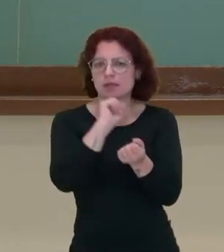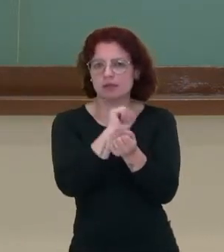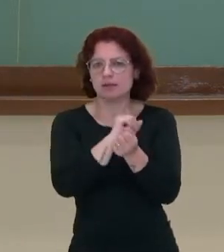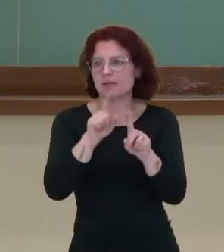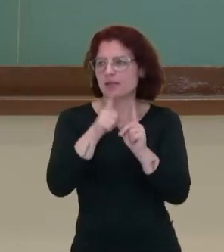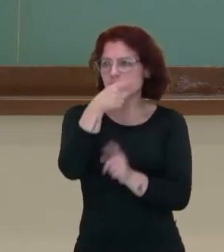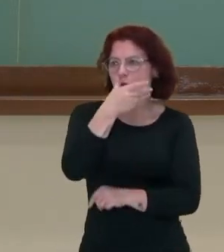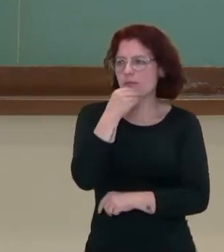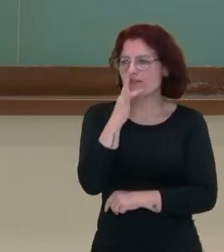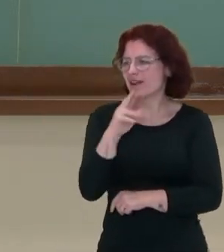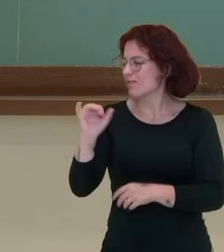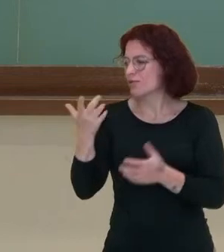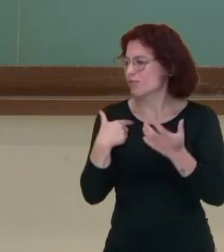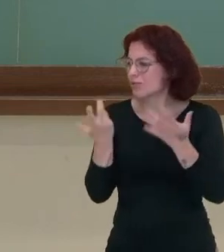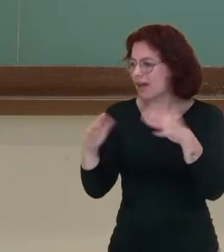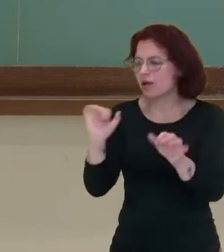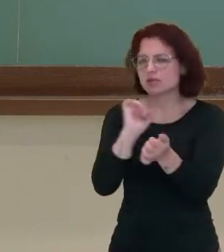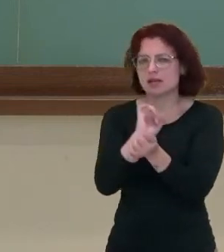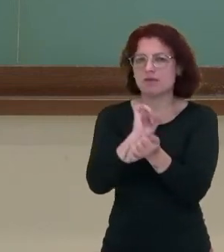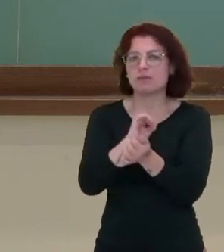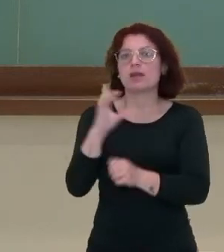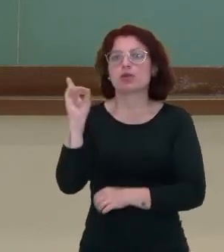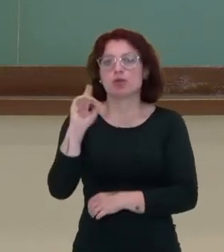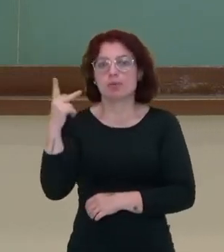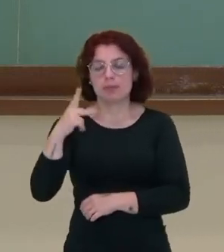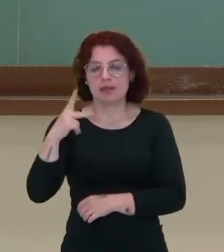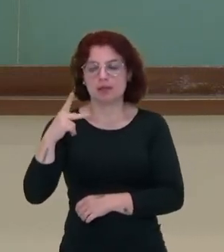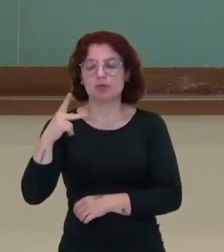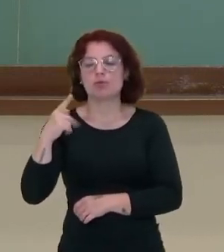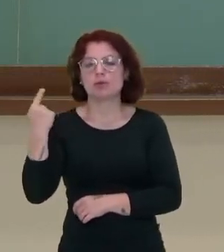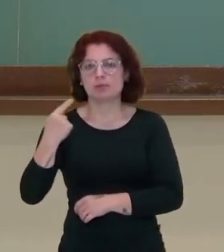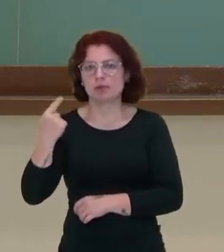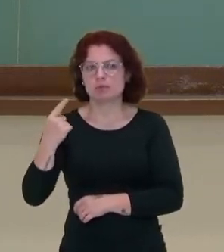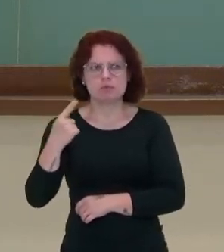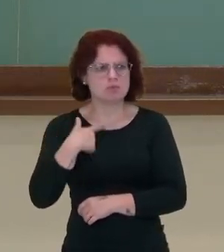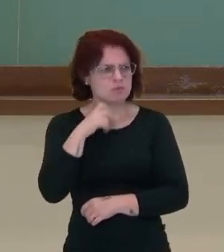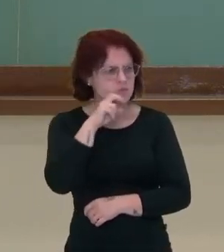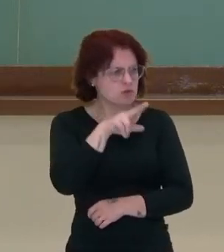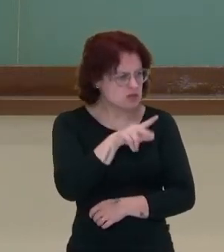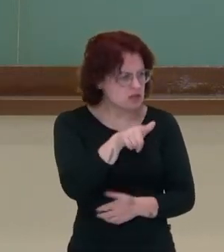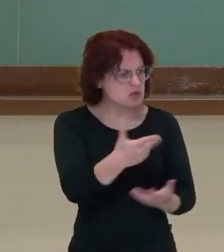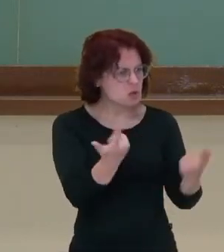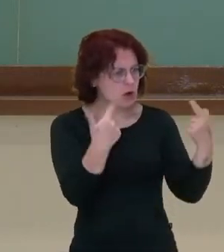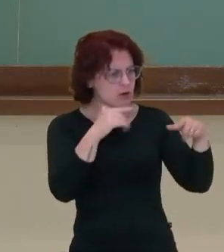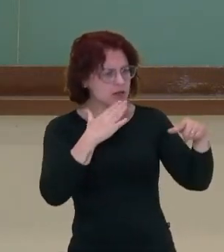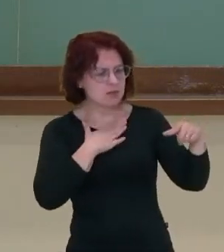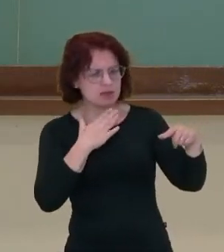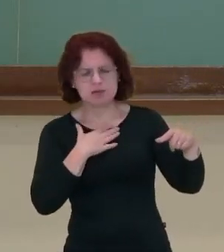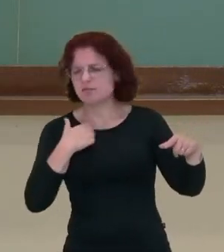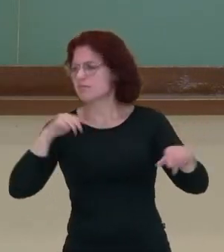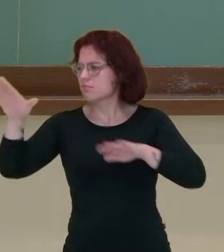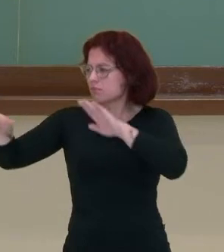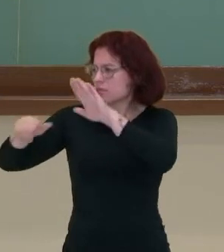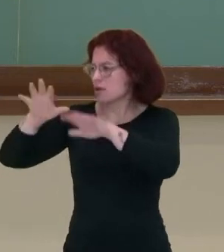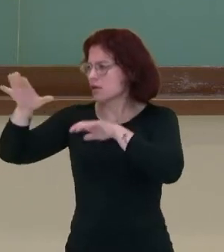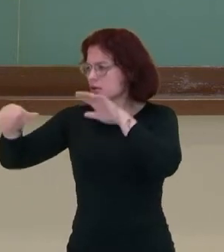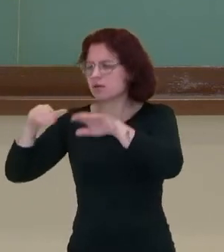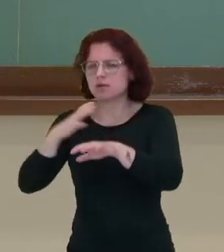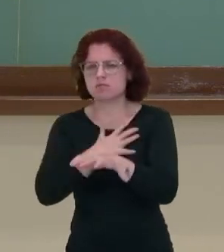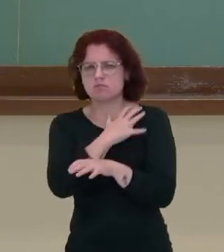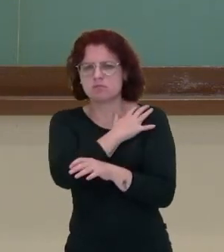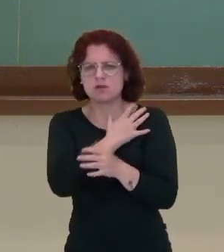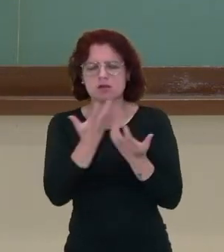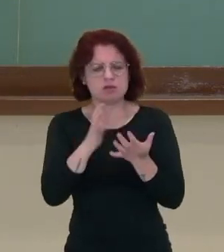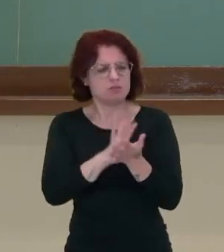processo, E a reação de Dom Pedro foi uma reação muito intensa, ele contratou mercenários, foi uma reação violenta.